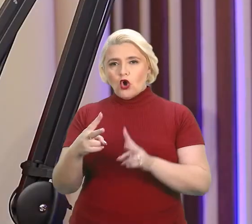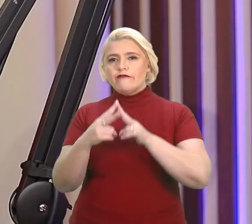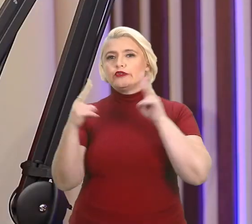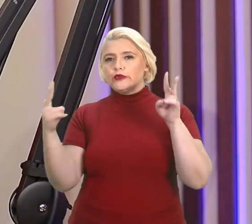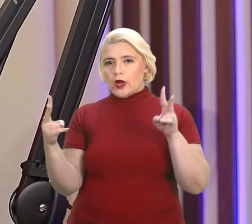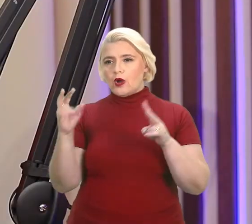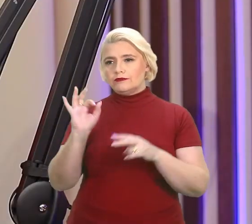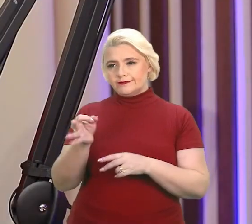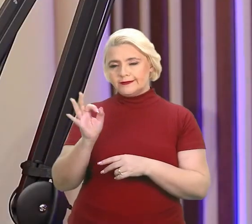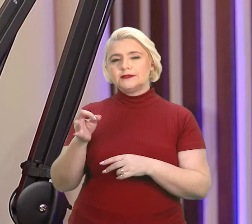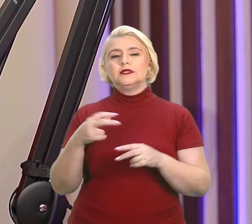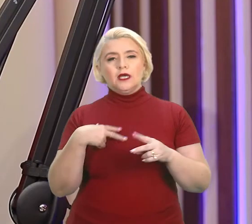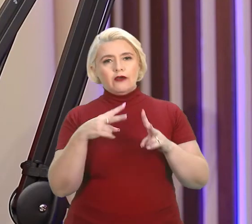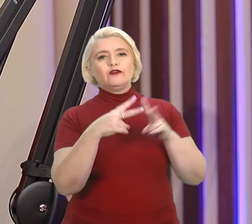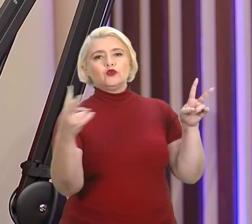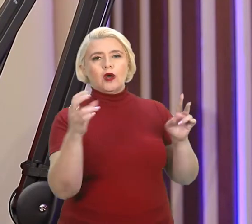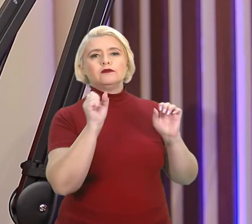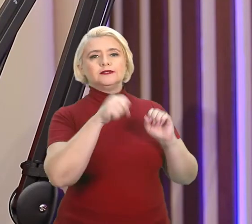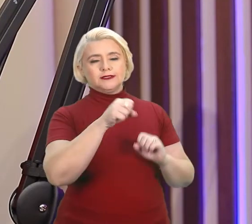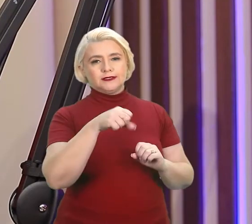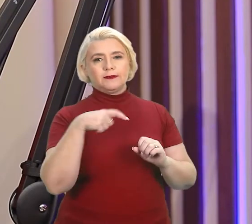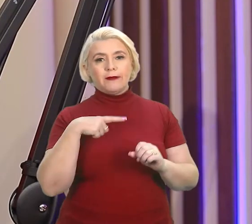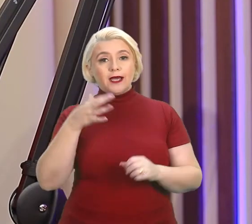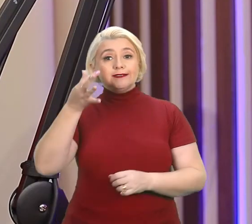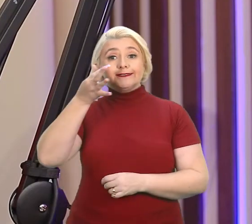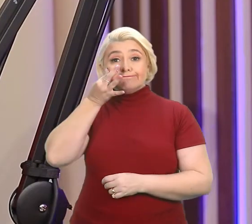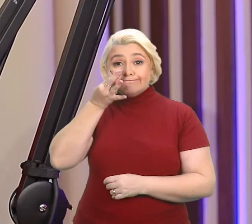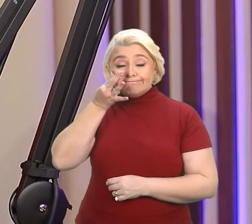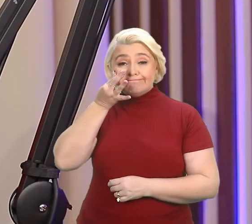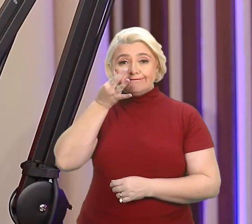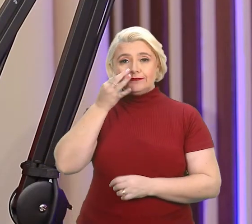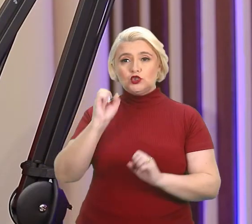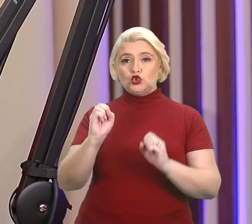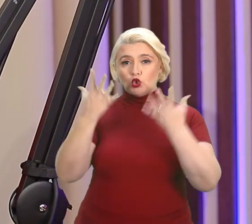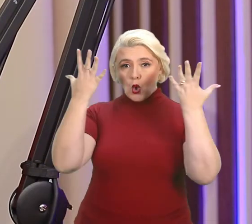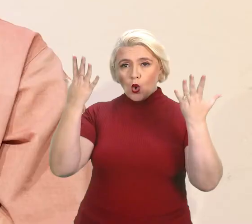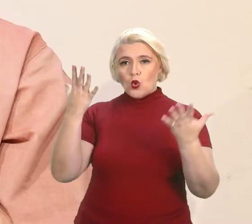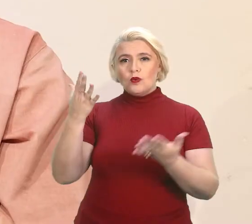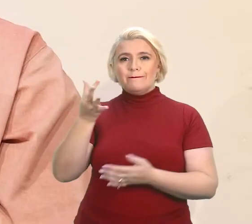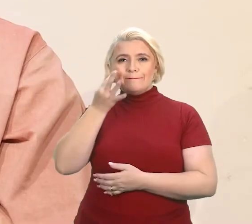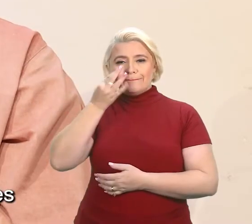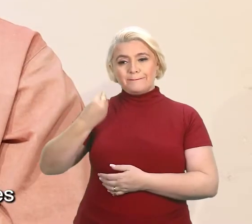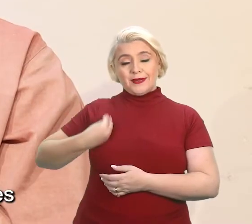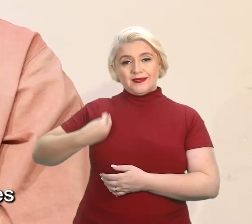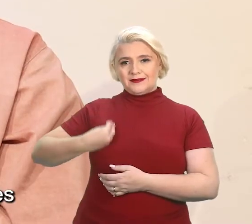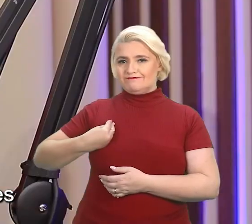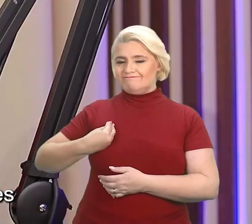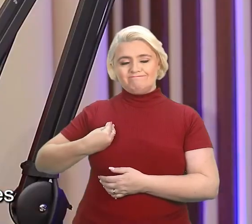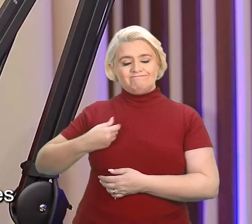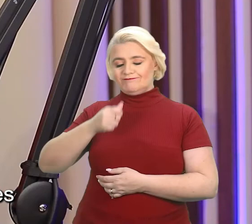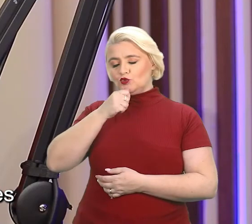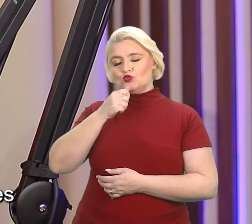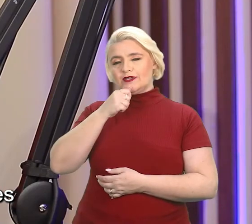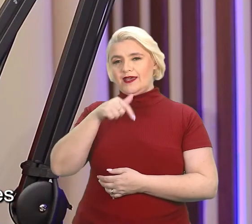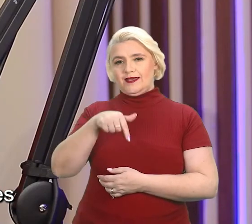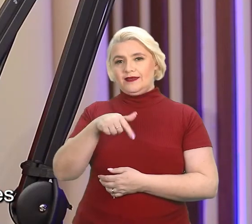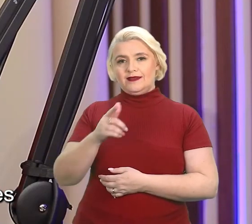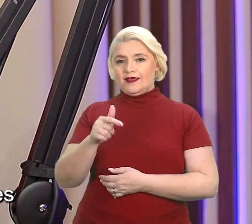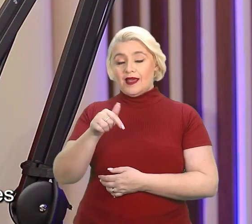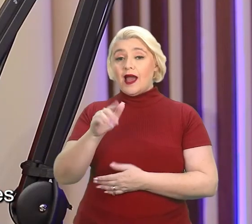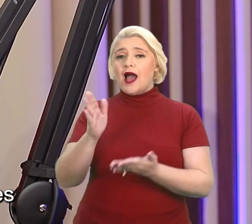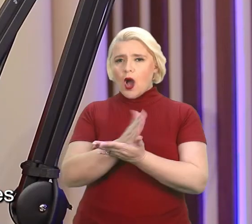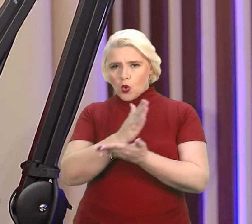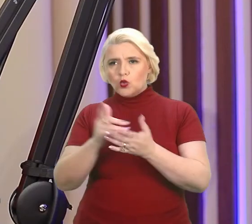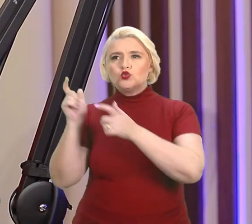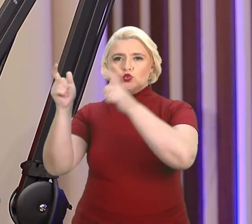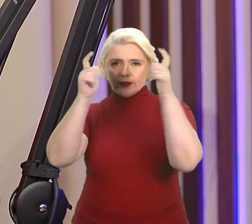A realidade virtual a gente conseguiu ocupar, mas a realidade do show presencial a gente não conseguiu.